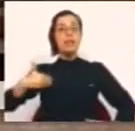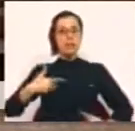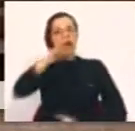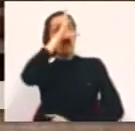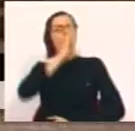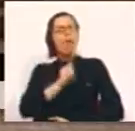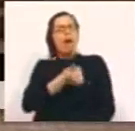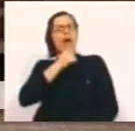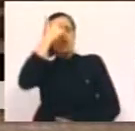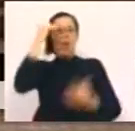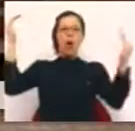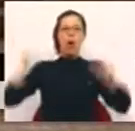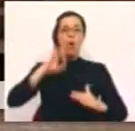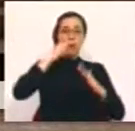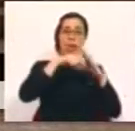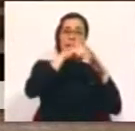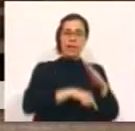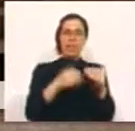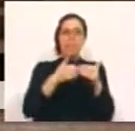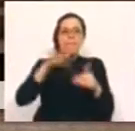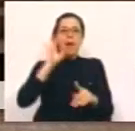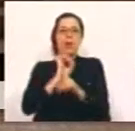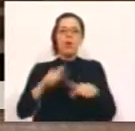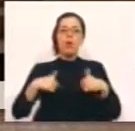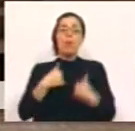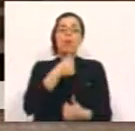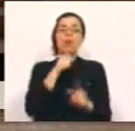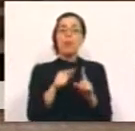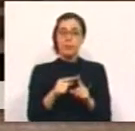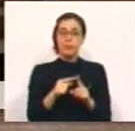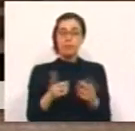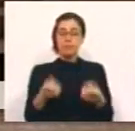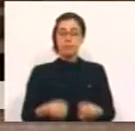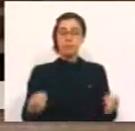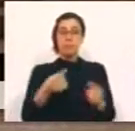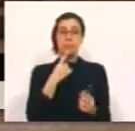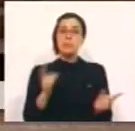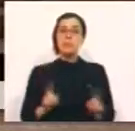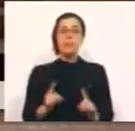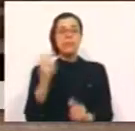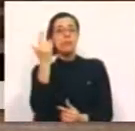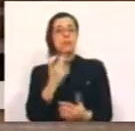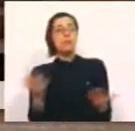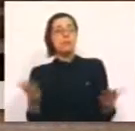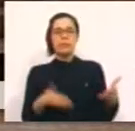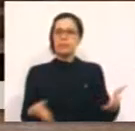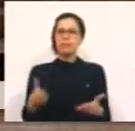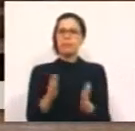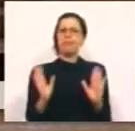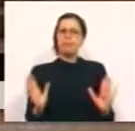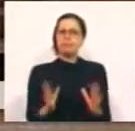o Governo decida reduzir o déficit para lá do que ele próprio estabeleceu. Ninguém entende a arte de tal